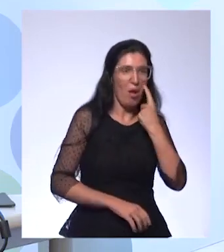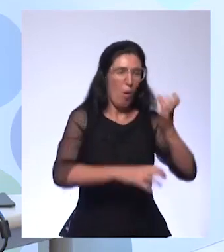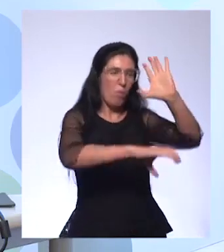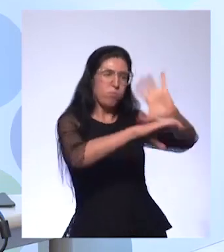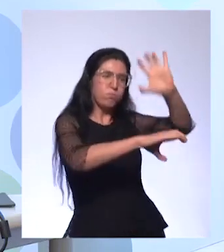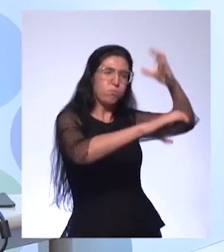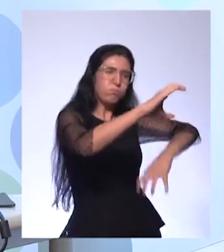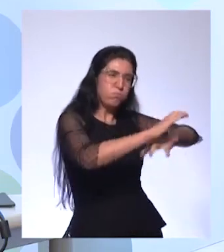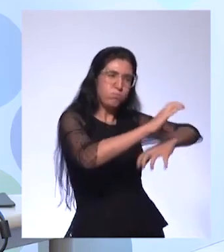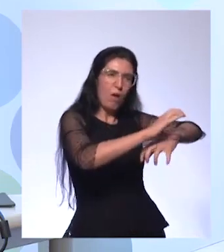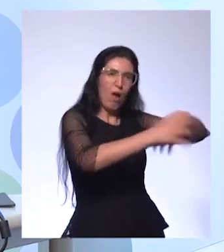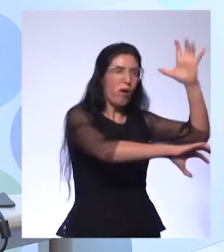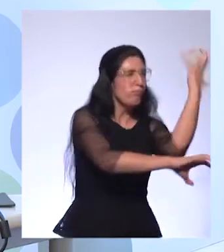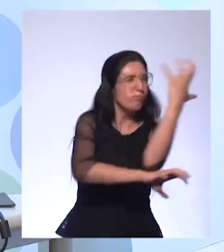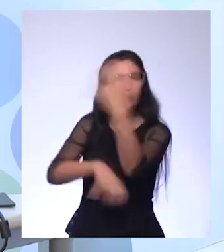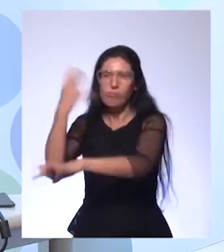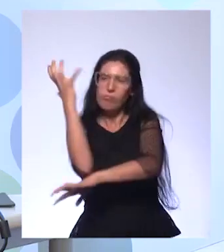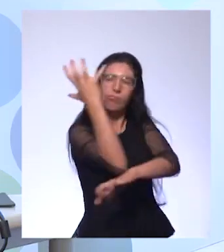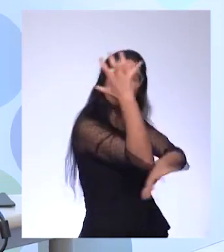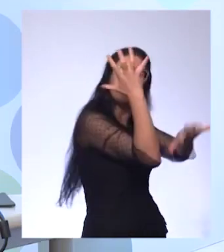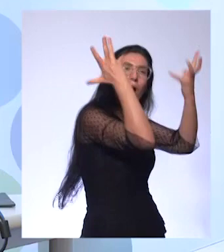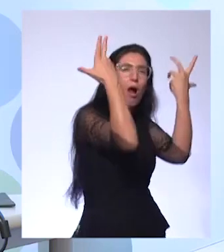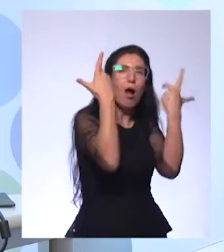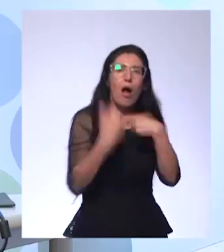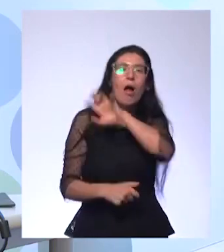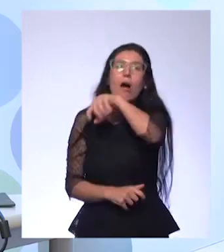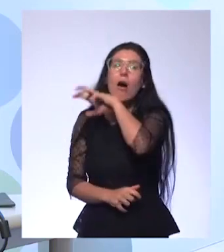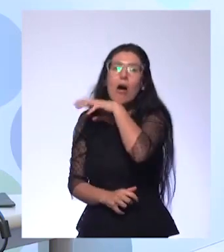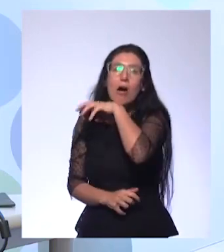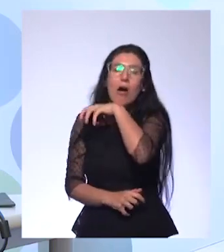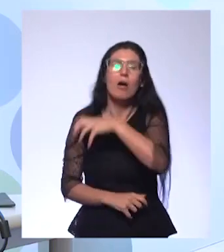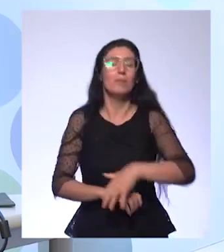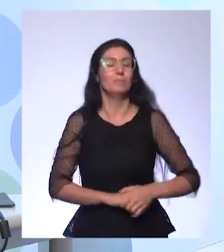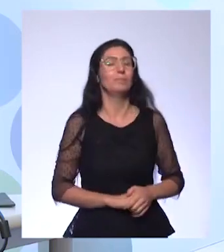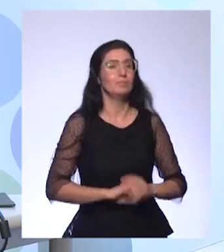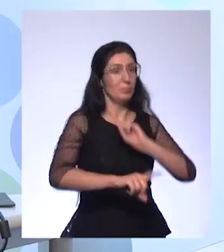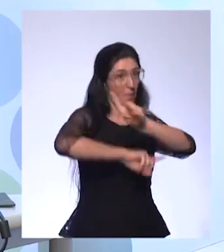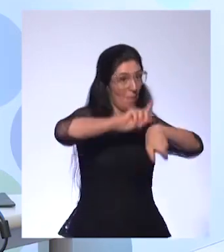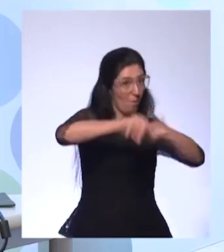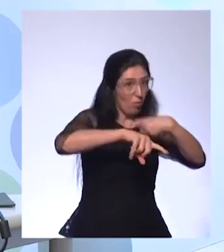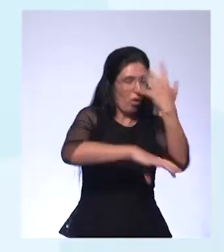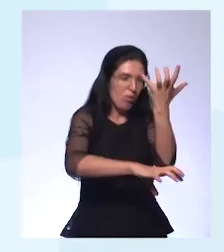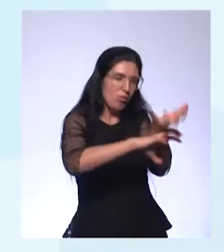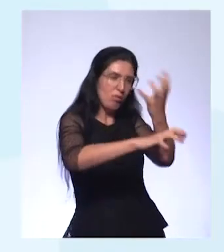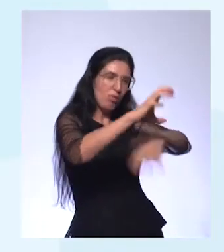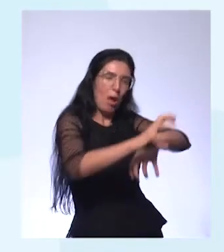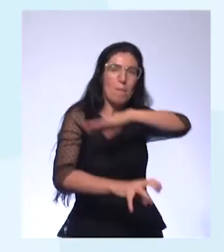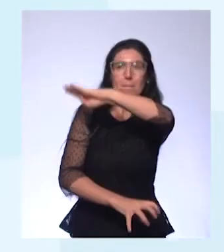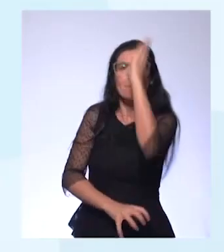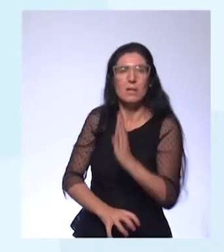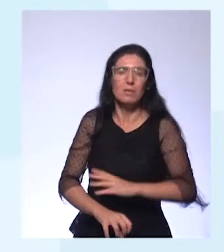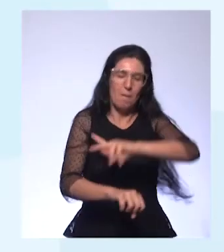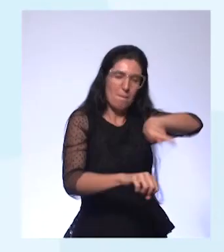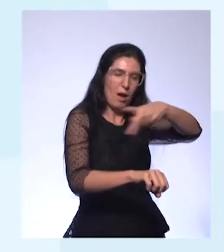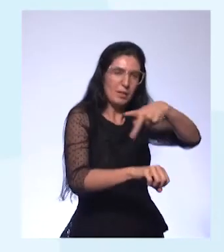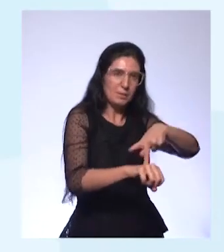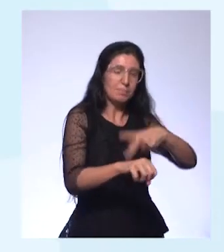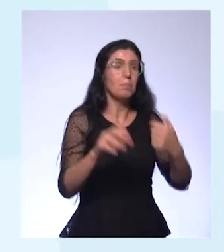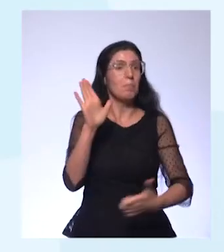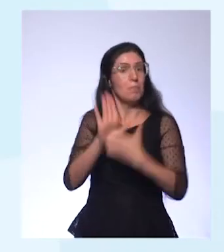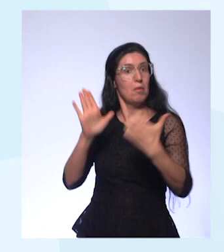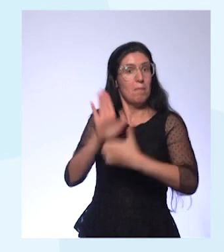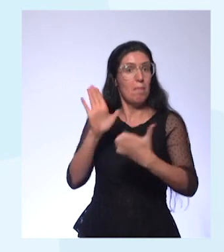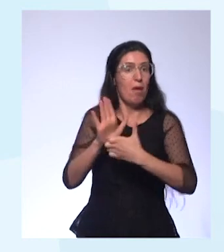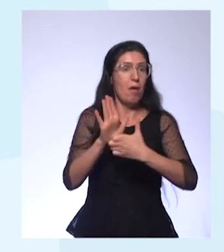começar aí com os biomas, né, distribuídos aí pelo mundo e depois nós vamos ver os biomas brasileiros. Então, nós vamos passar aí primeiro o mapa